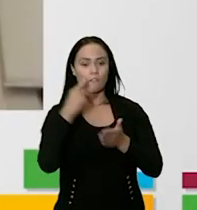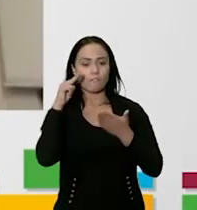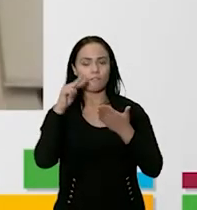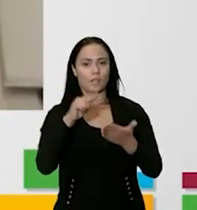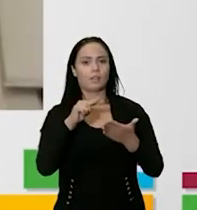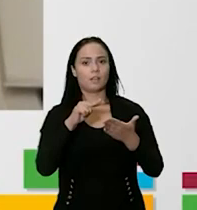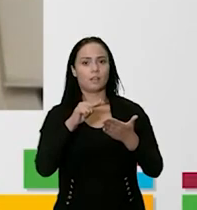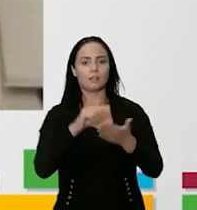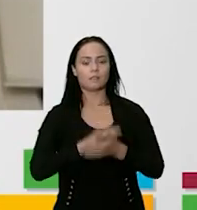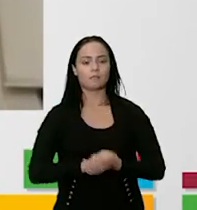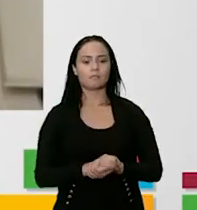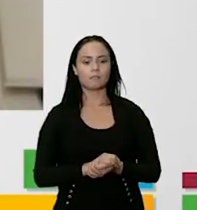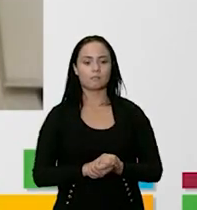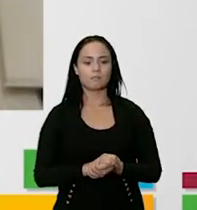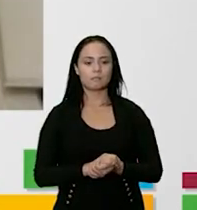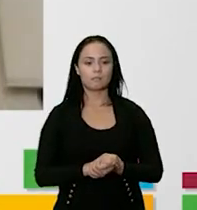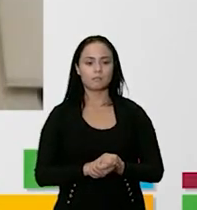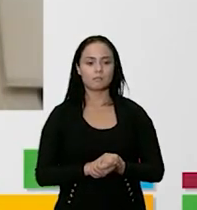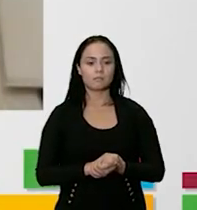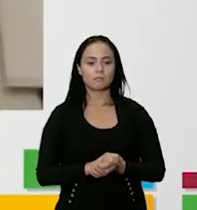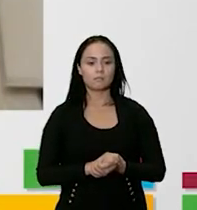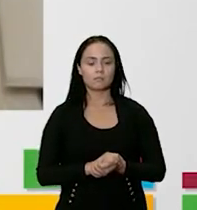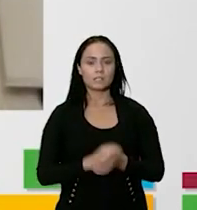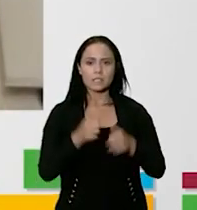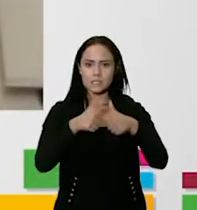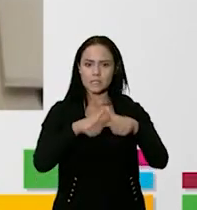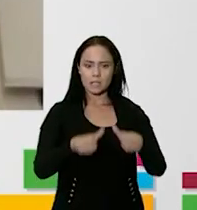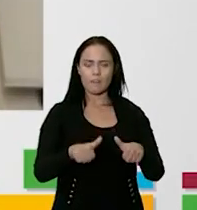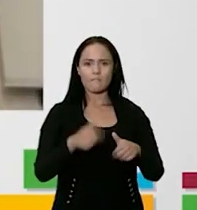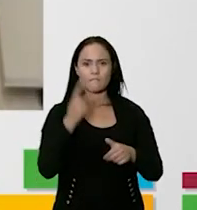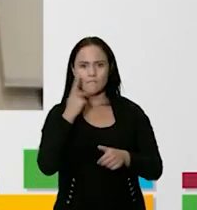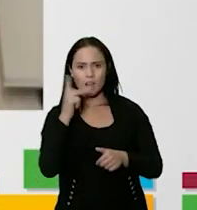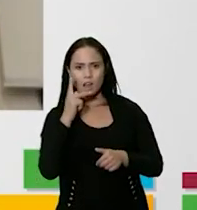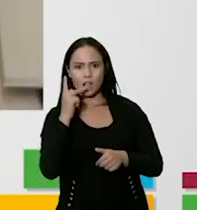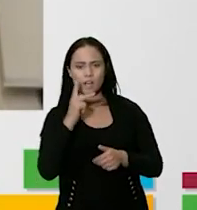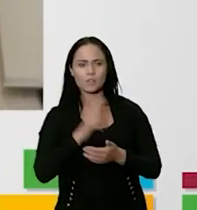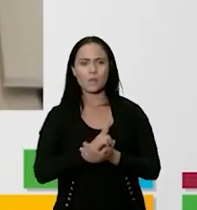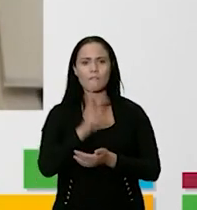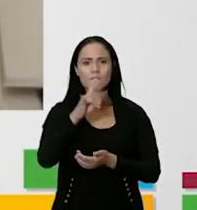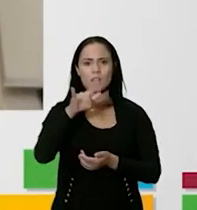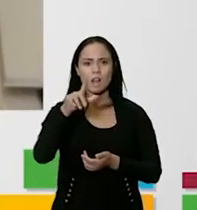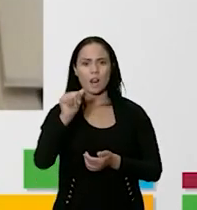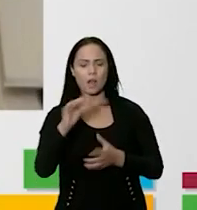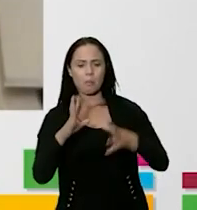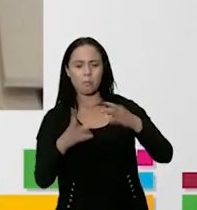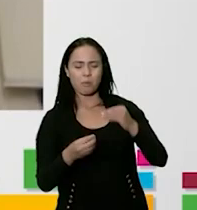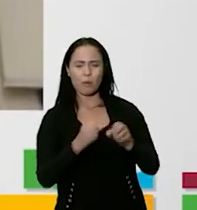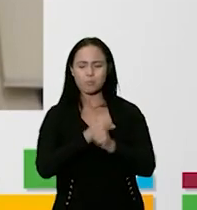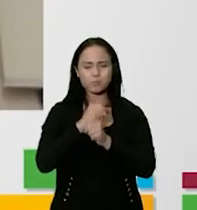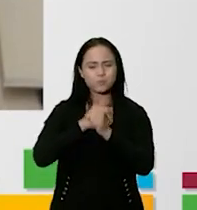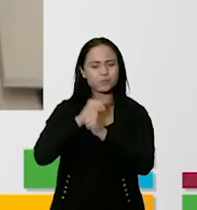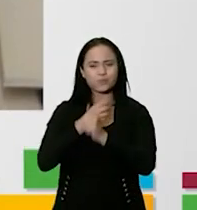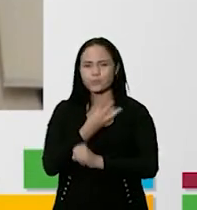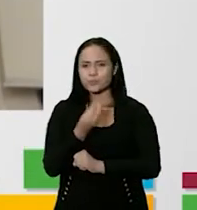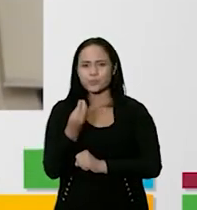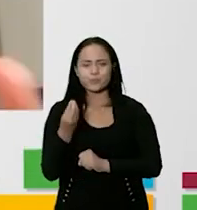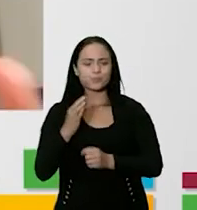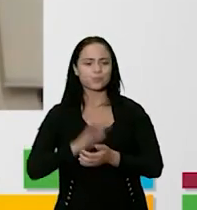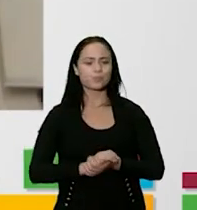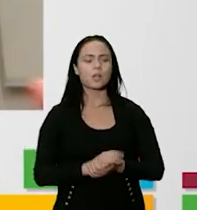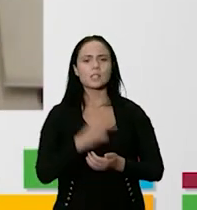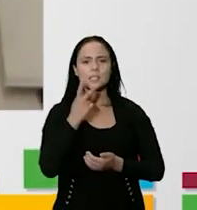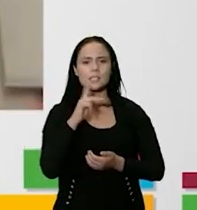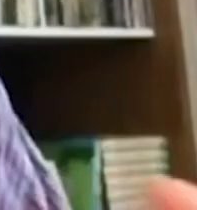o professor Mohamed Yunus, Prêmio Nobel da Paz em 2006, criador do microcrédito para as pessoas mais